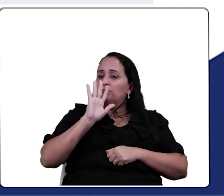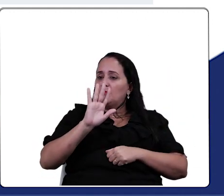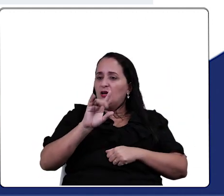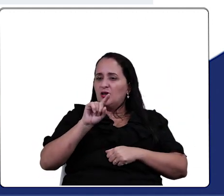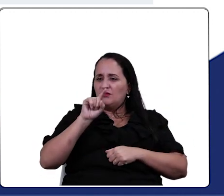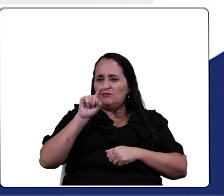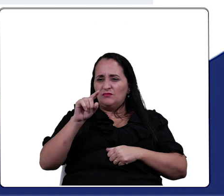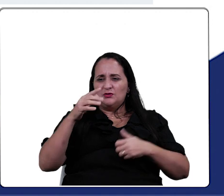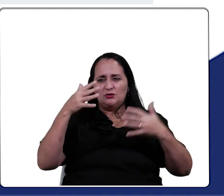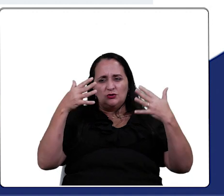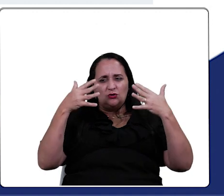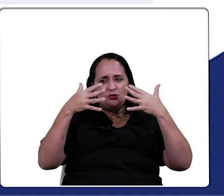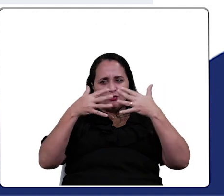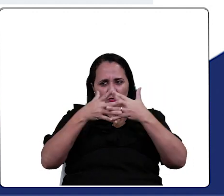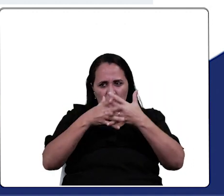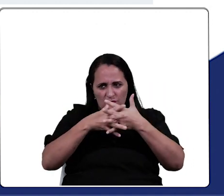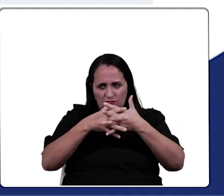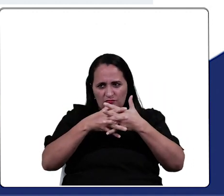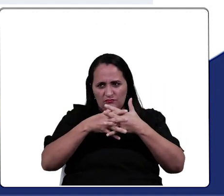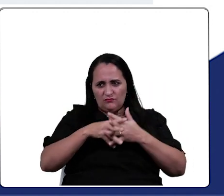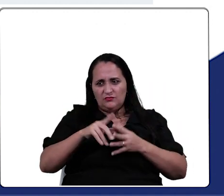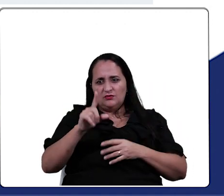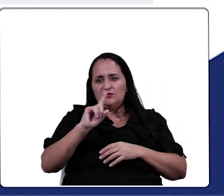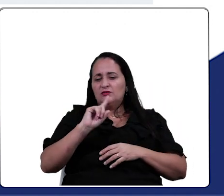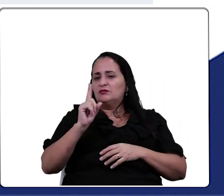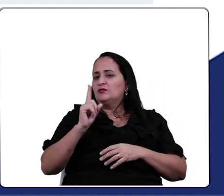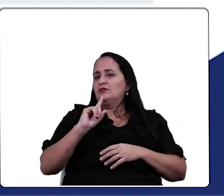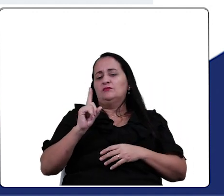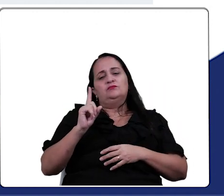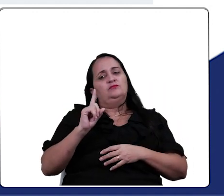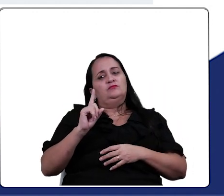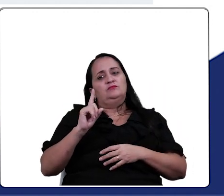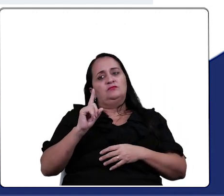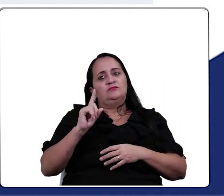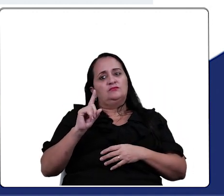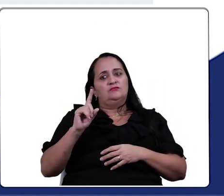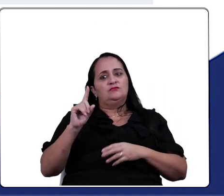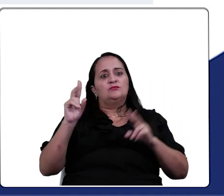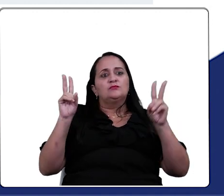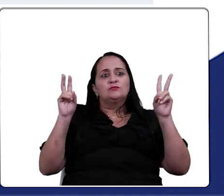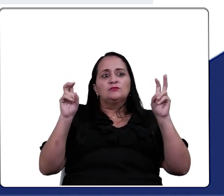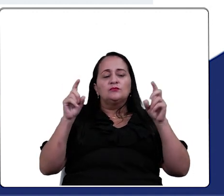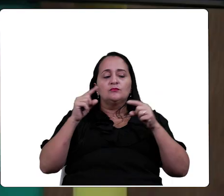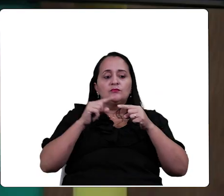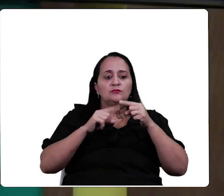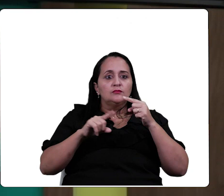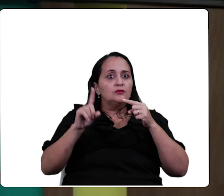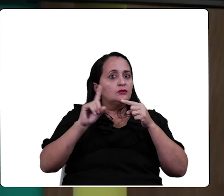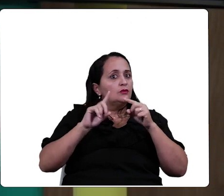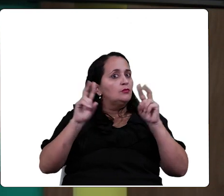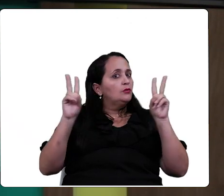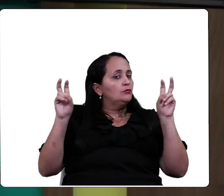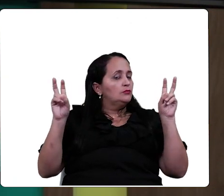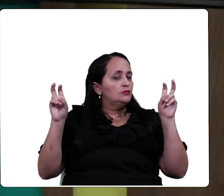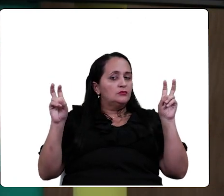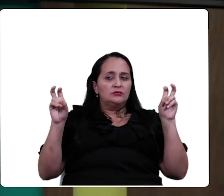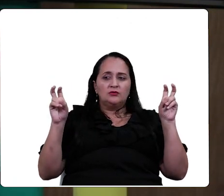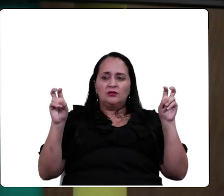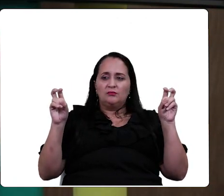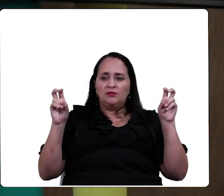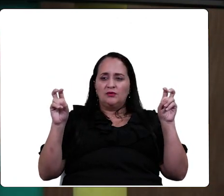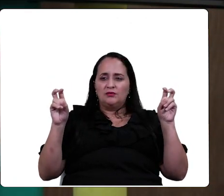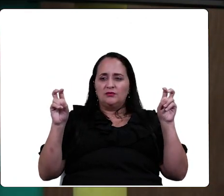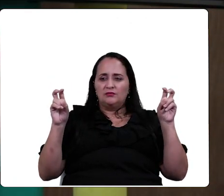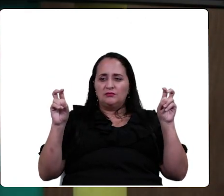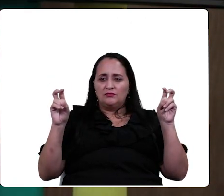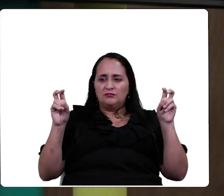confunda que o título não é o tema. Exatamente. O título